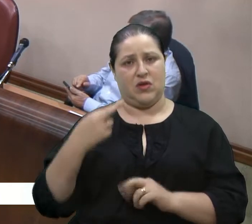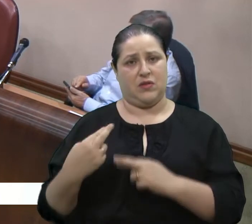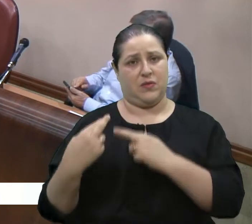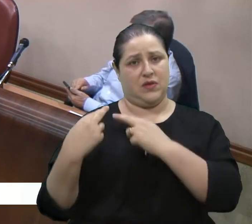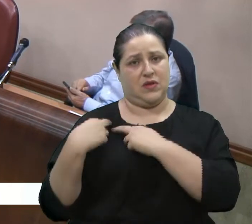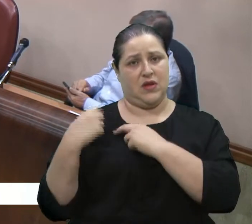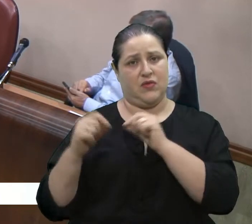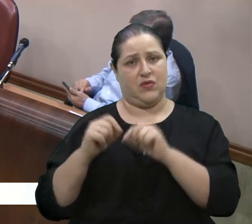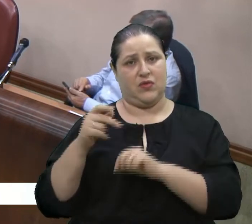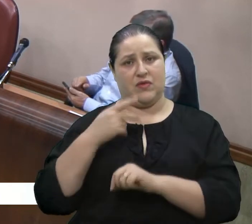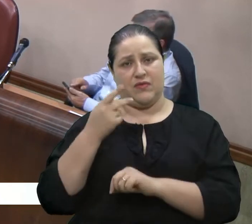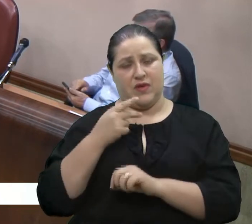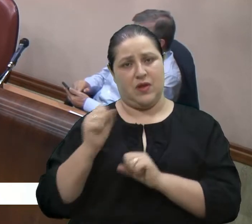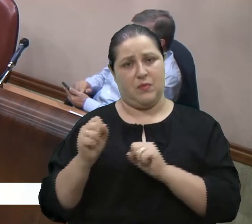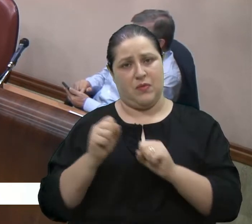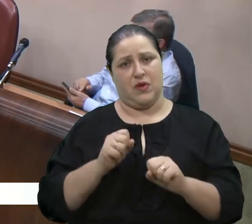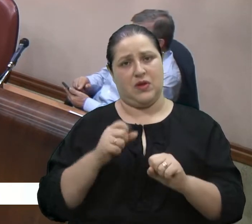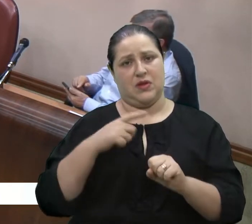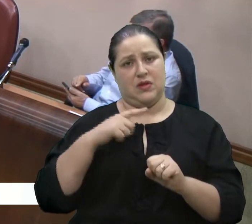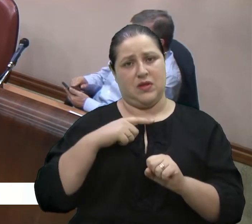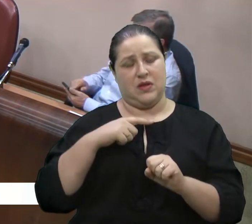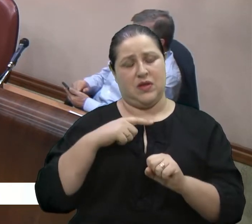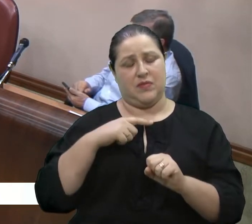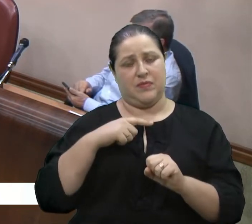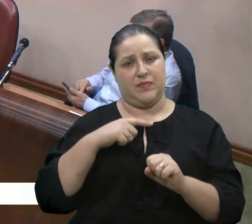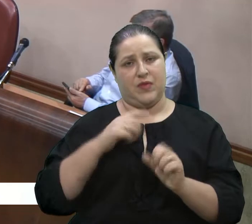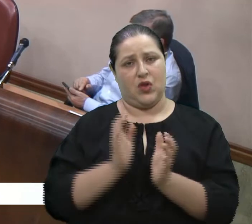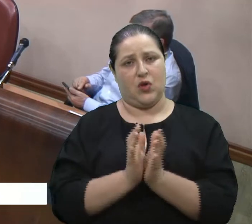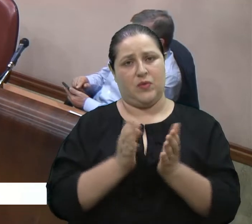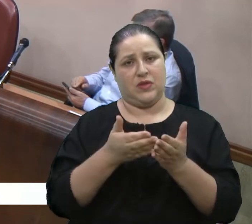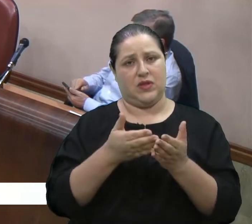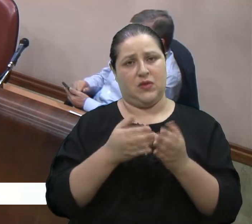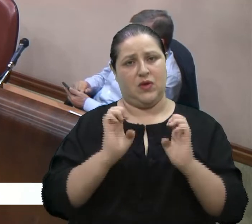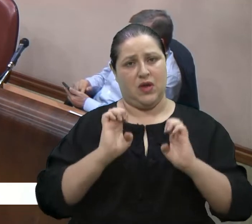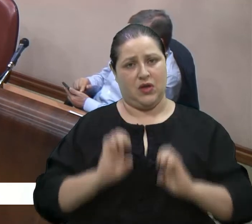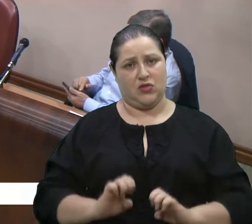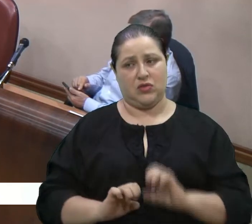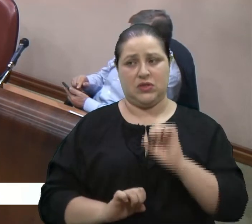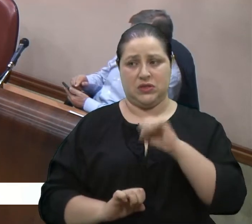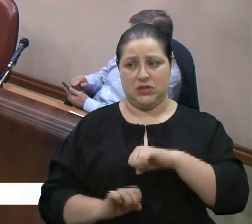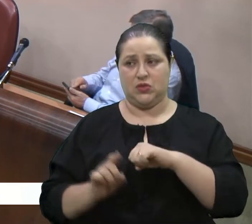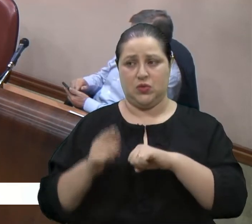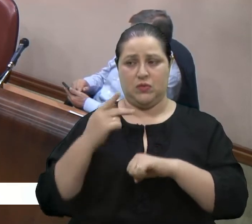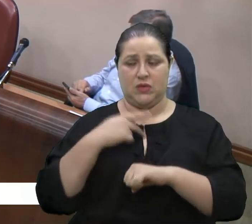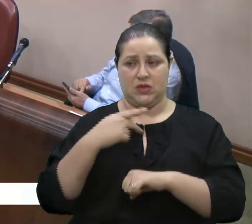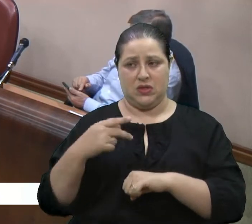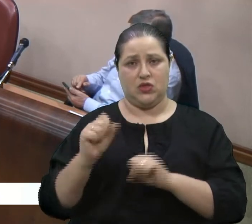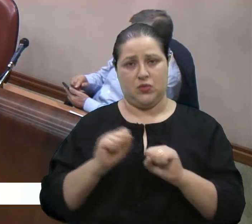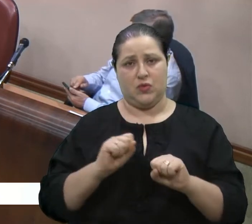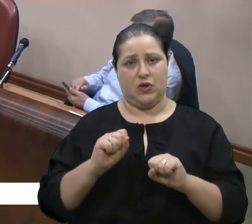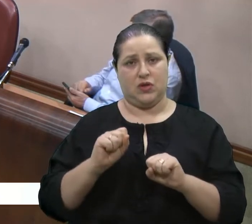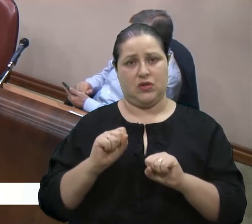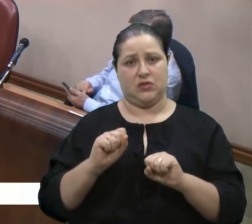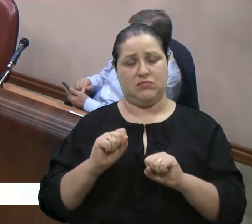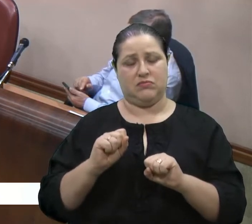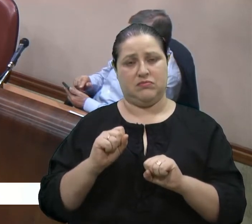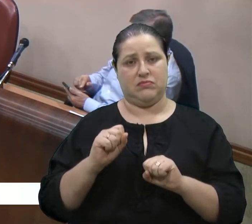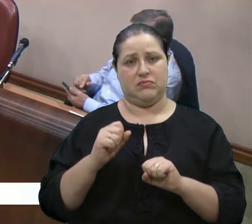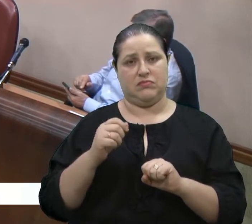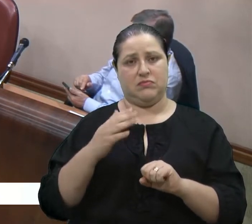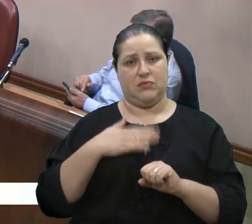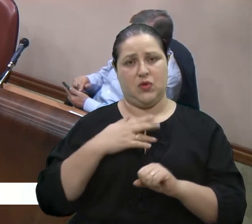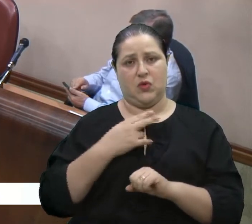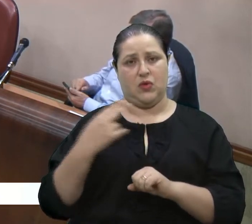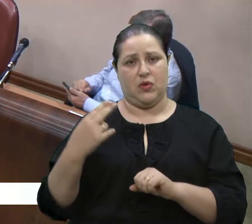fala, e pode ser acionado na comissão de ética. Isso, me bota lá, Lucas. Tu que é o presidente, inclusive. Podemos seguir. Faz hoje. Podemos seguir,